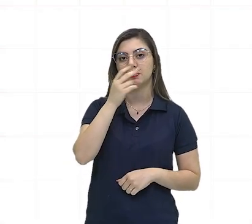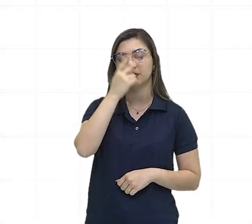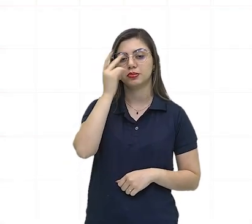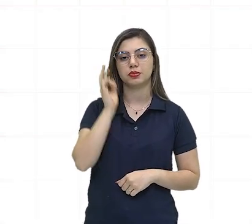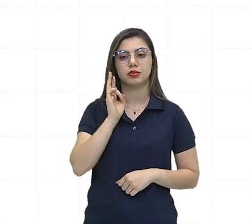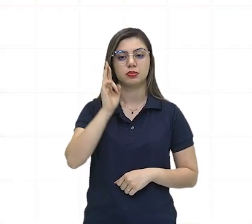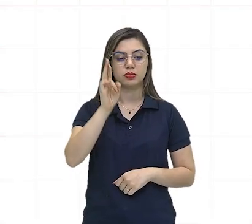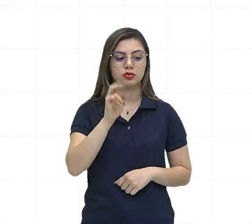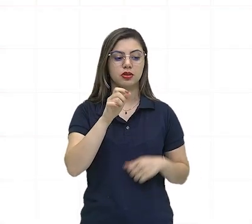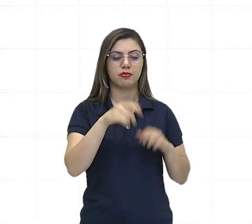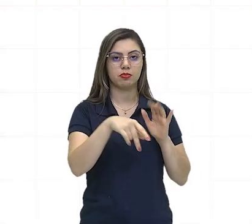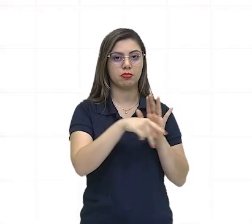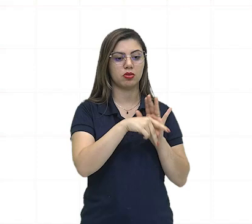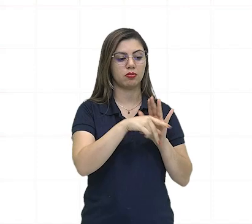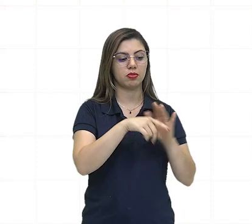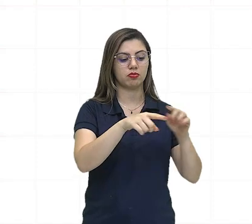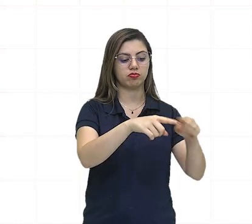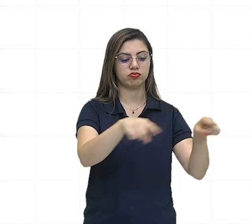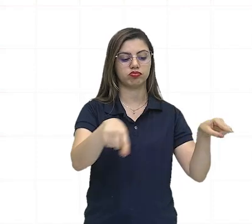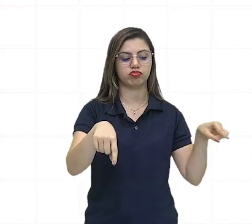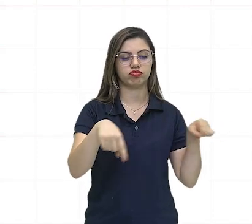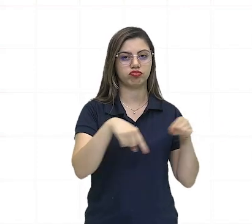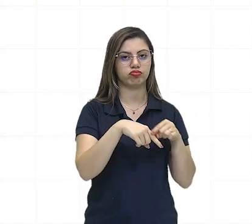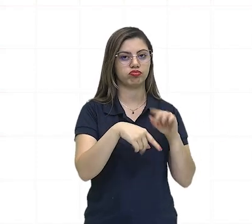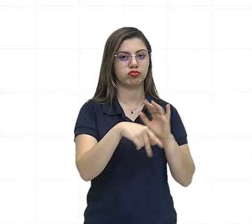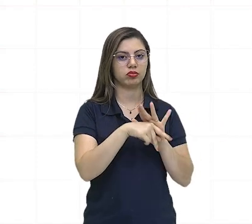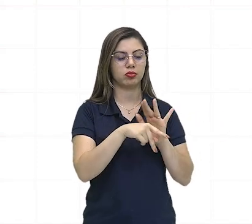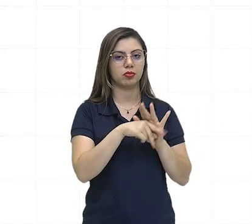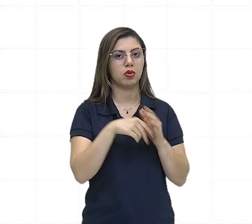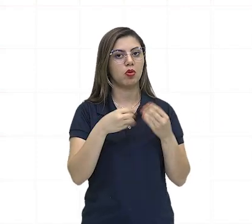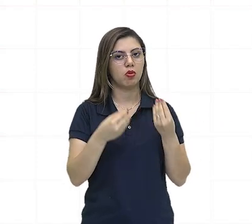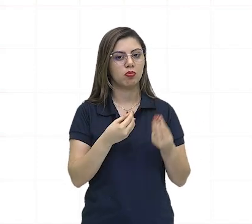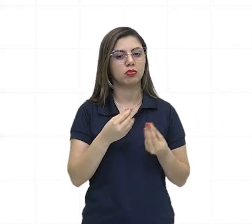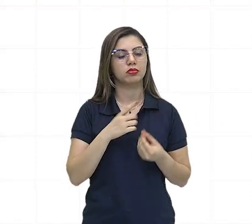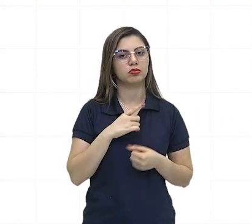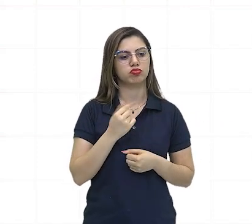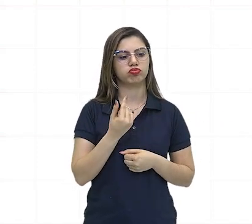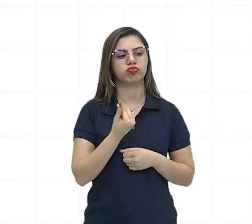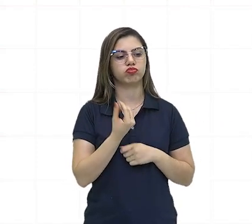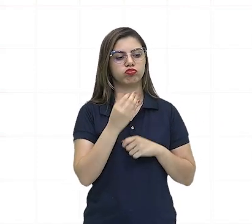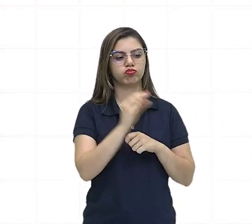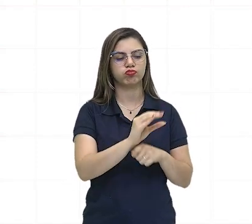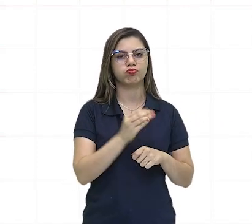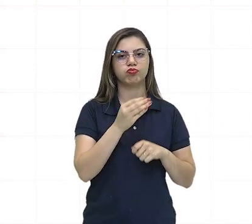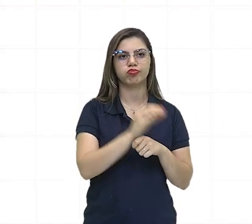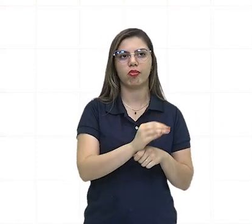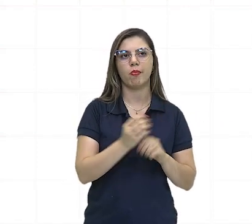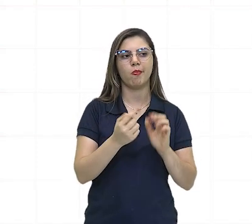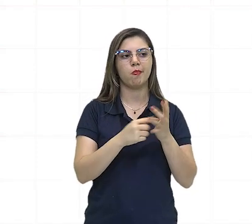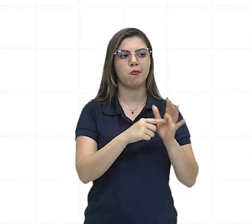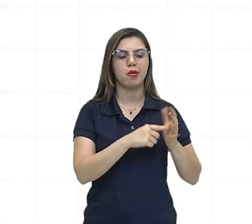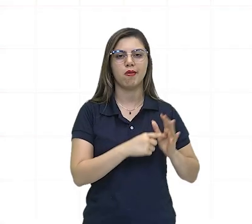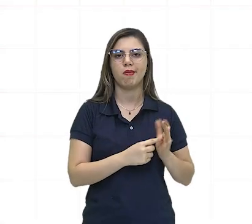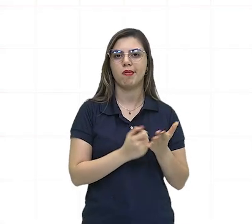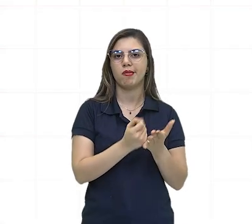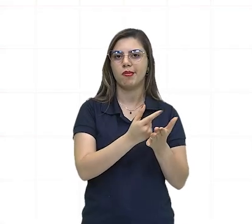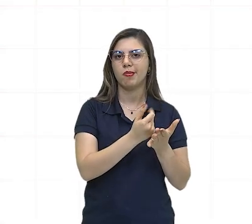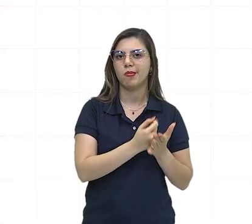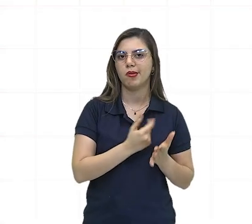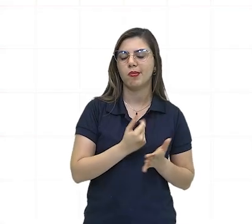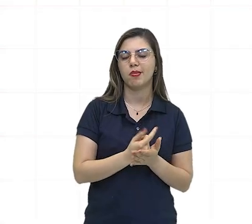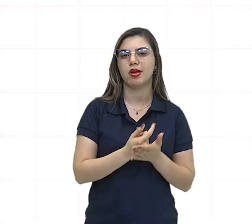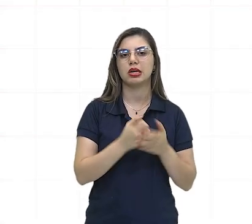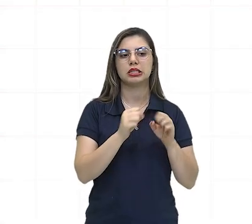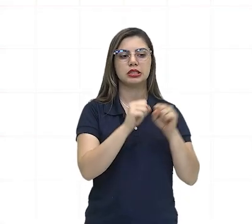áreas de terra, né, o agricultor, ele investindo pesado em maquinários,